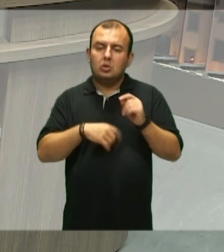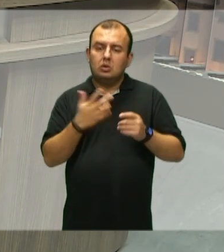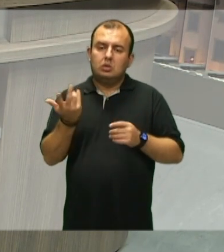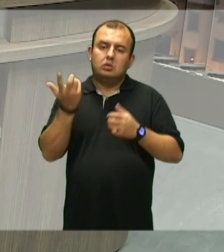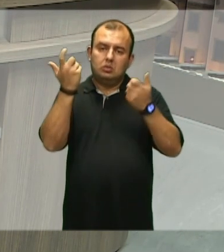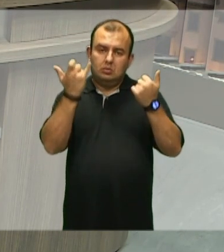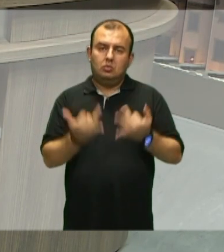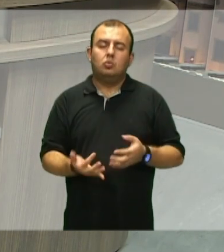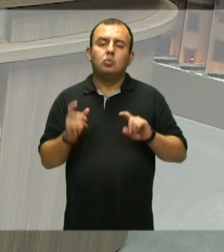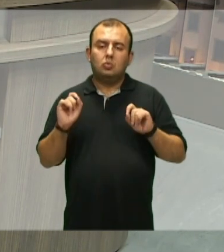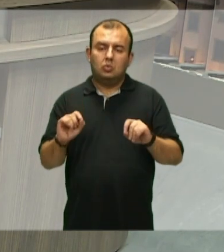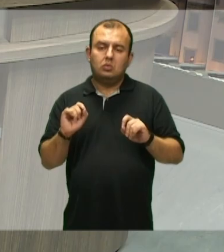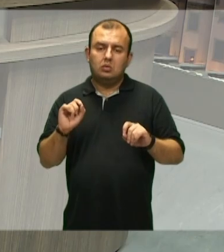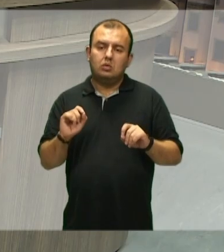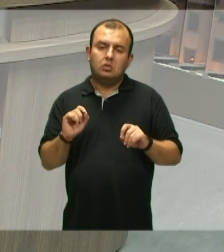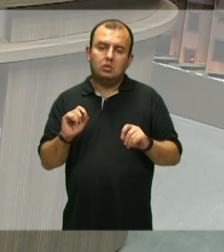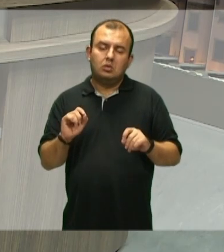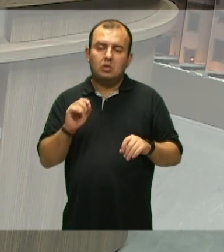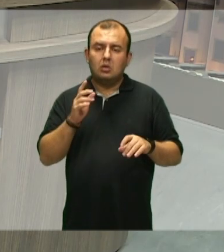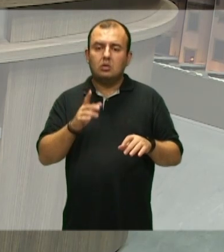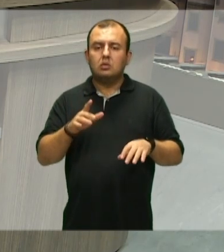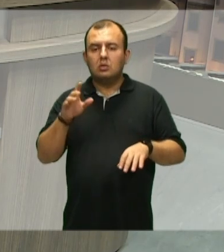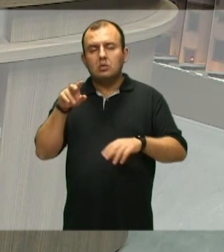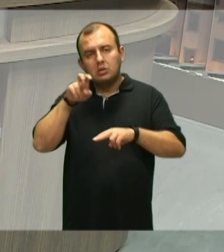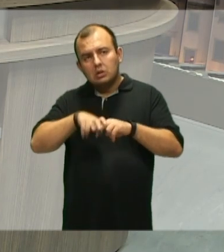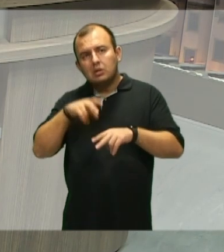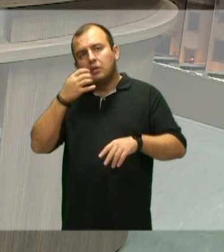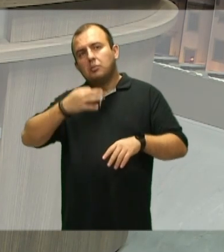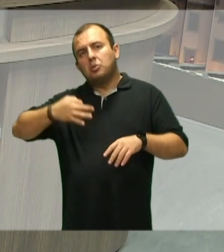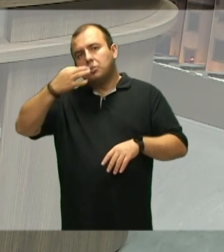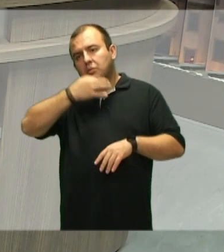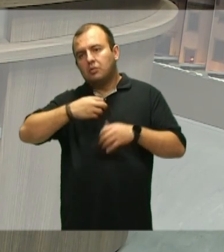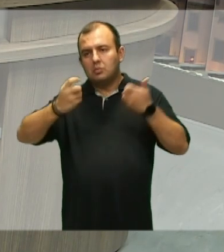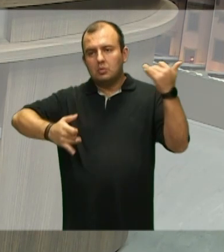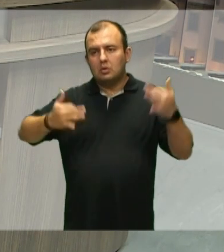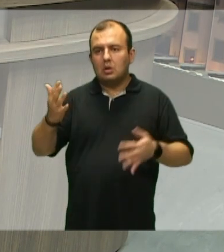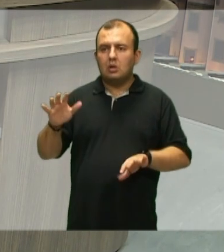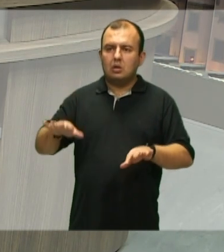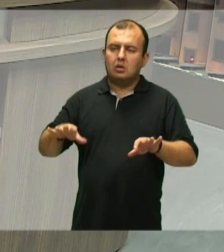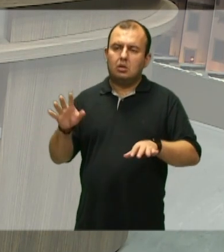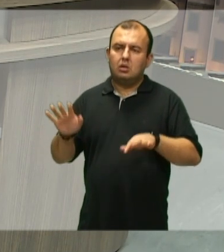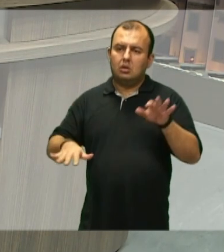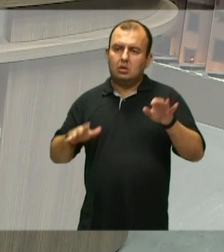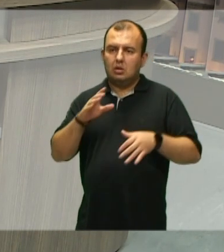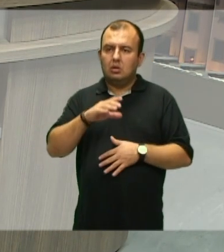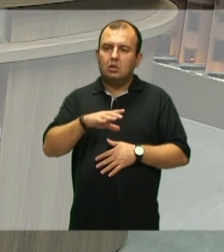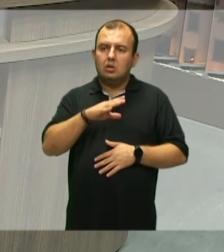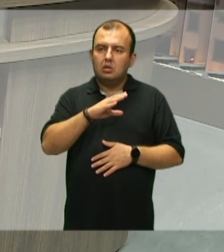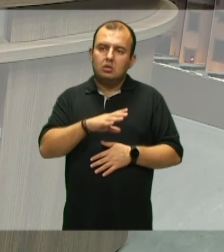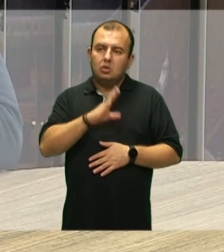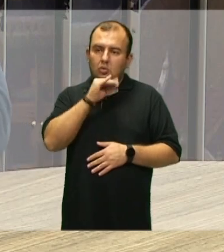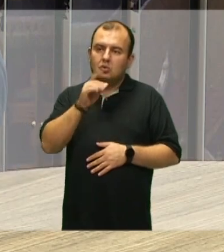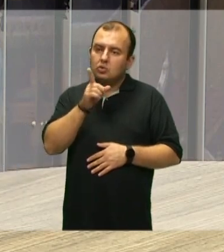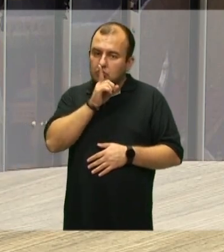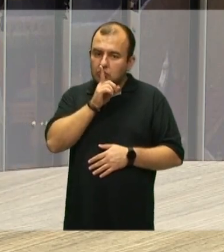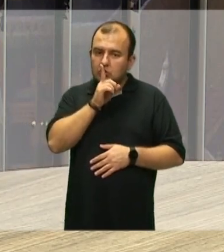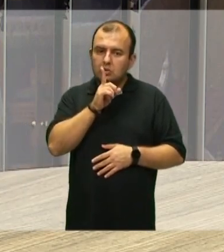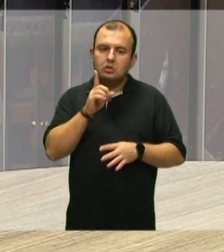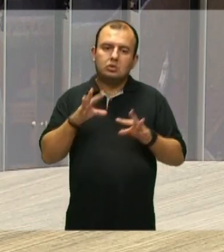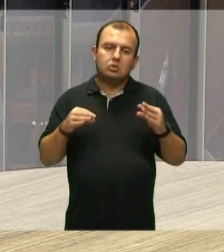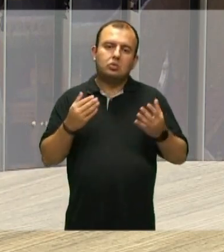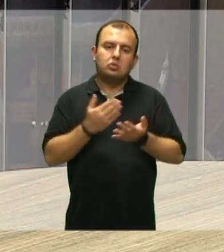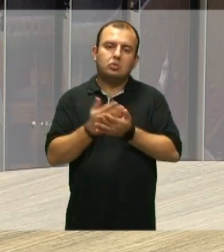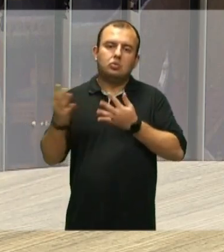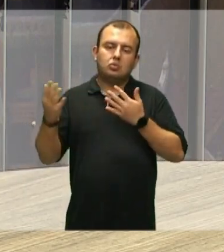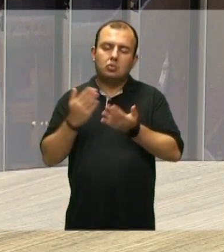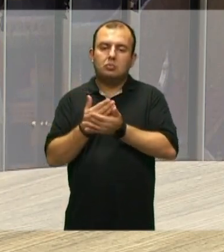o hábito de comentar durante o espetáculo, né? E que eu não vejo problema nenhum. Às vezes tem adultos que começam... É lógico, se todos começarem a